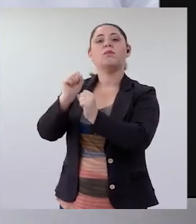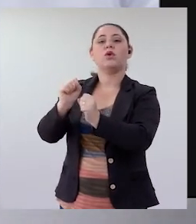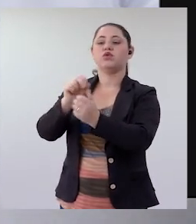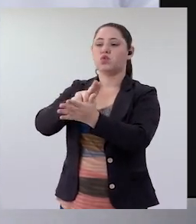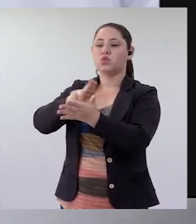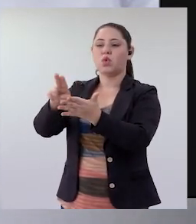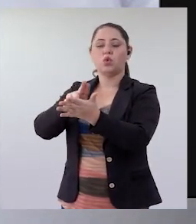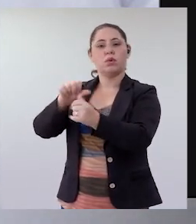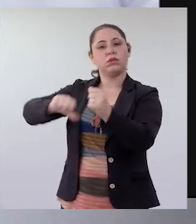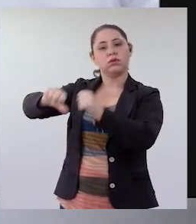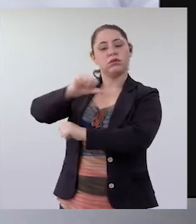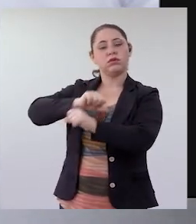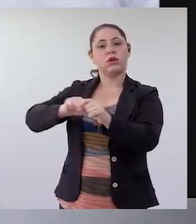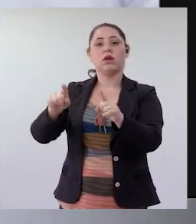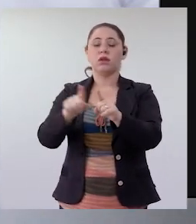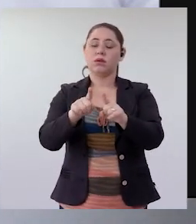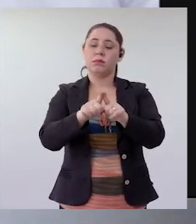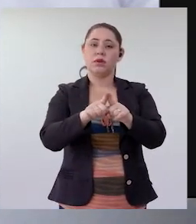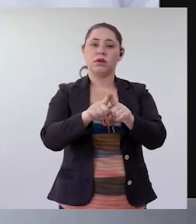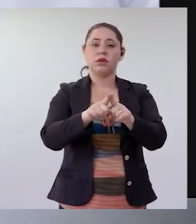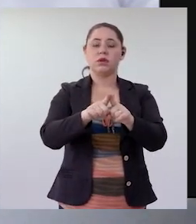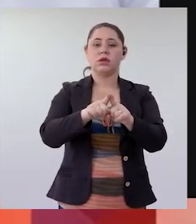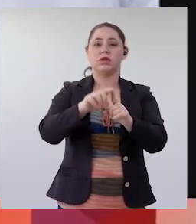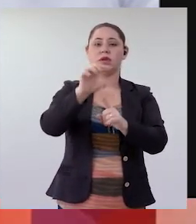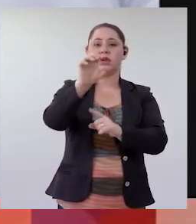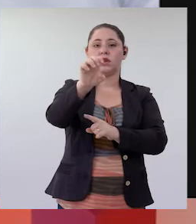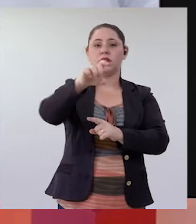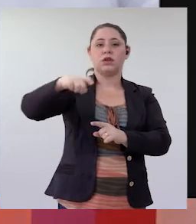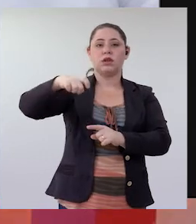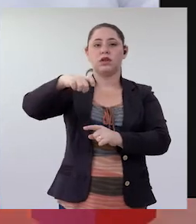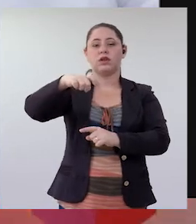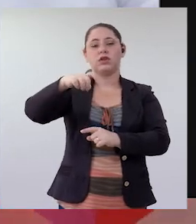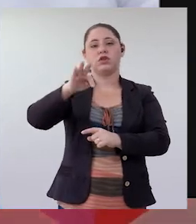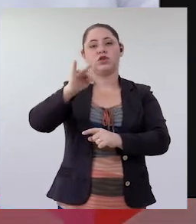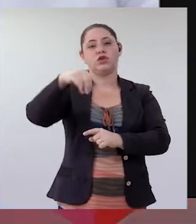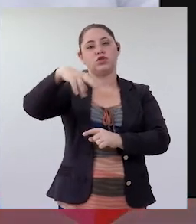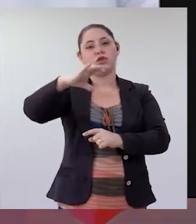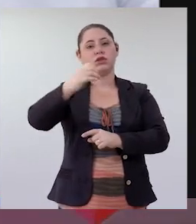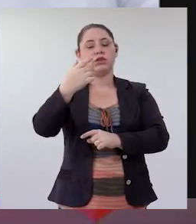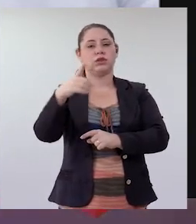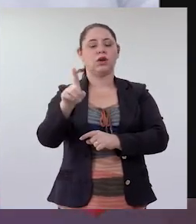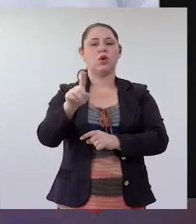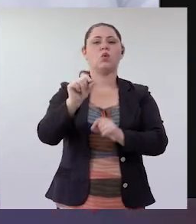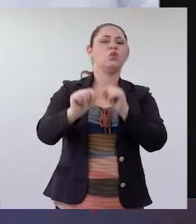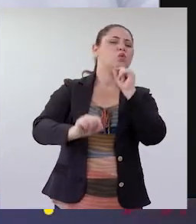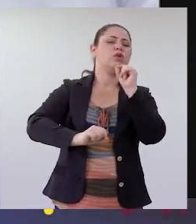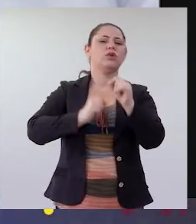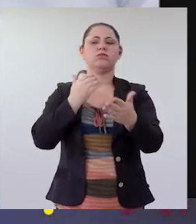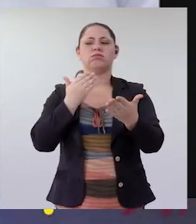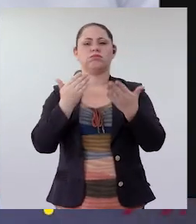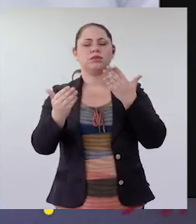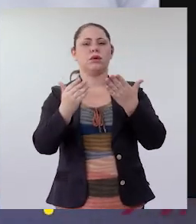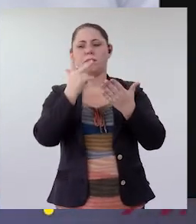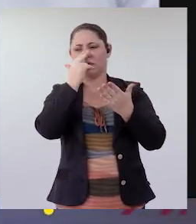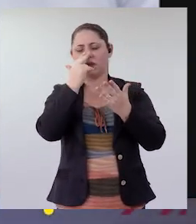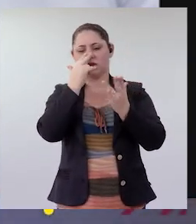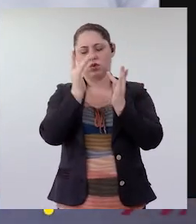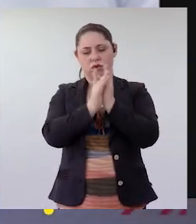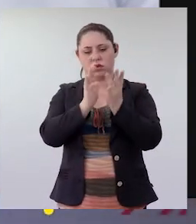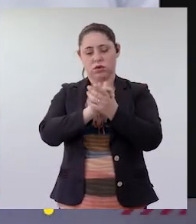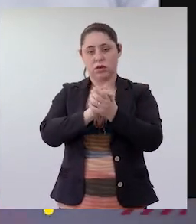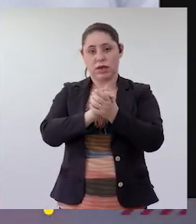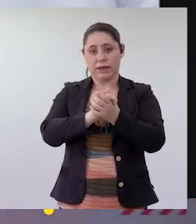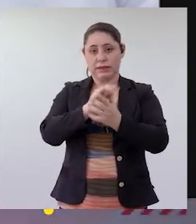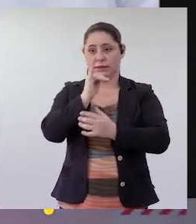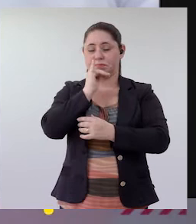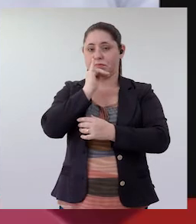E a gente também, além de fazer a união estável, faz também a extinção da união estável, né, que é um paralelo do divórcio. Né? Então, se a